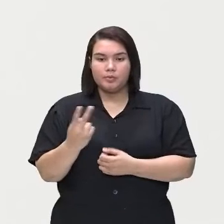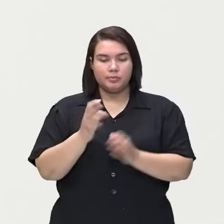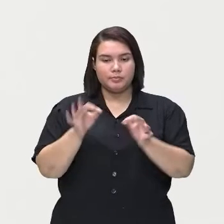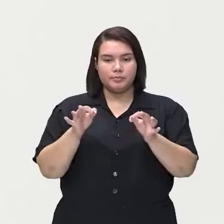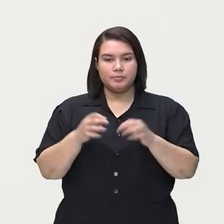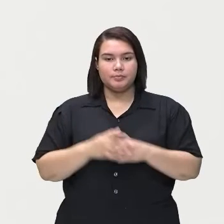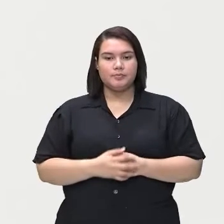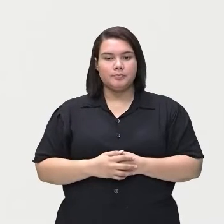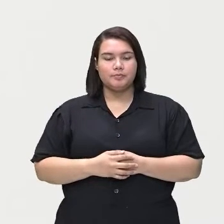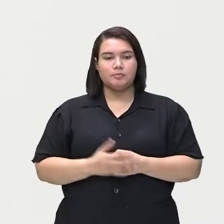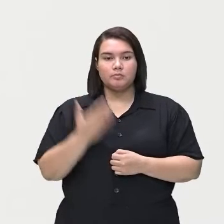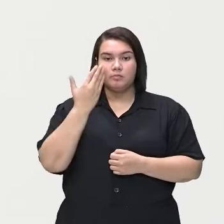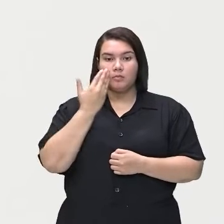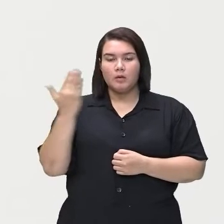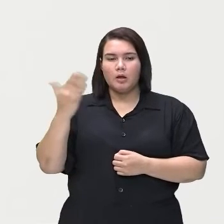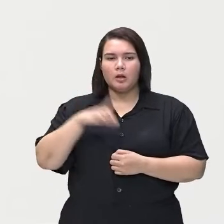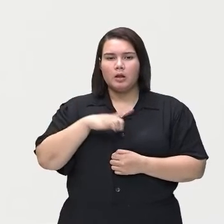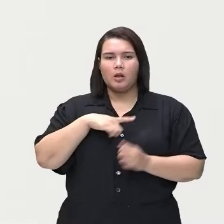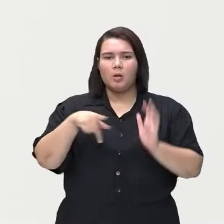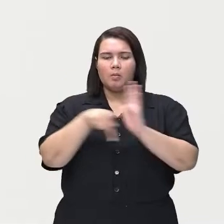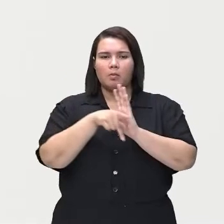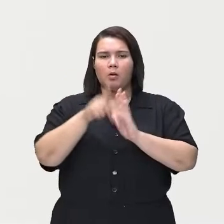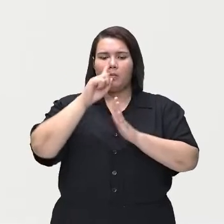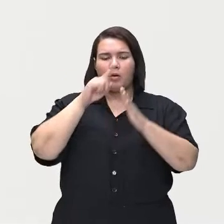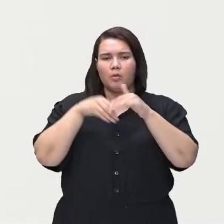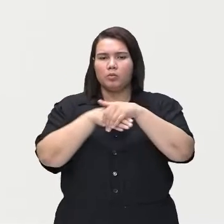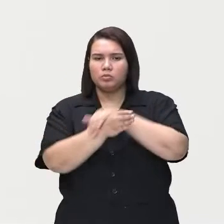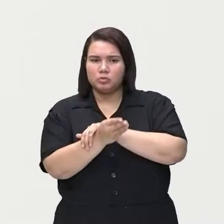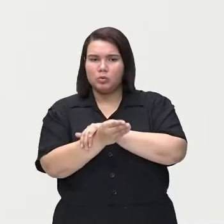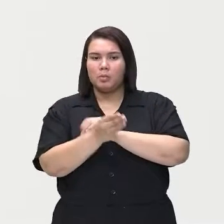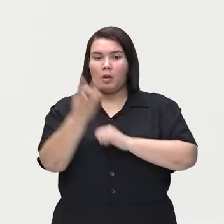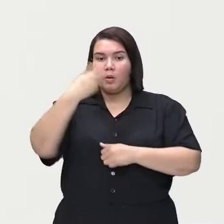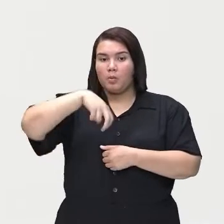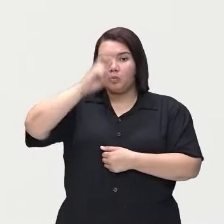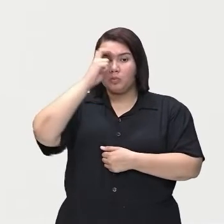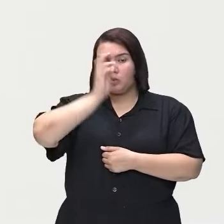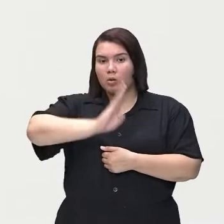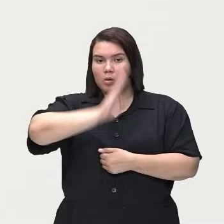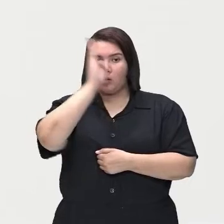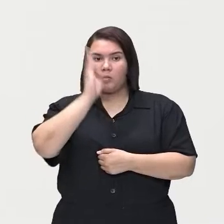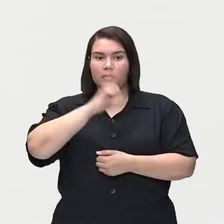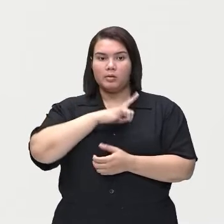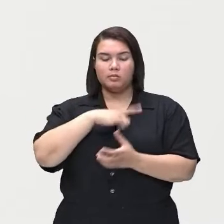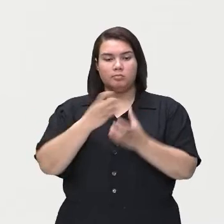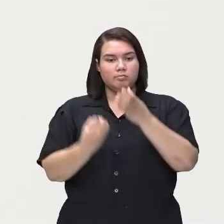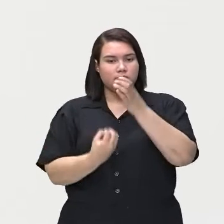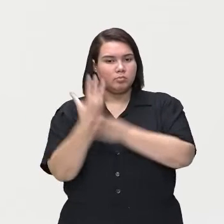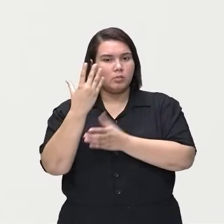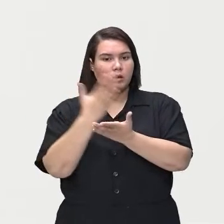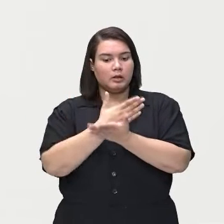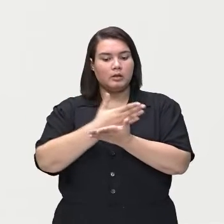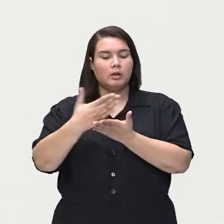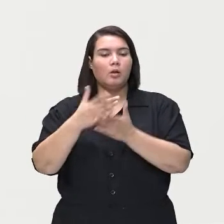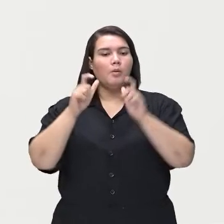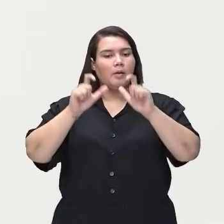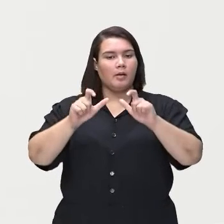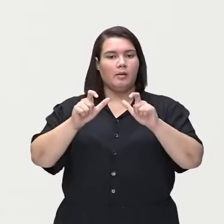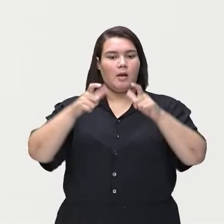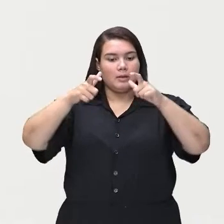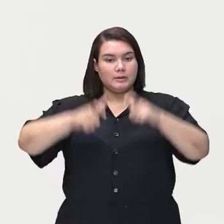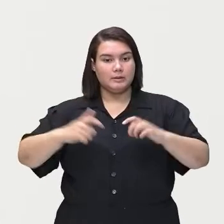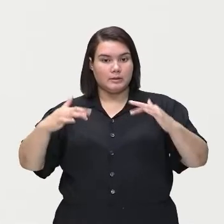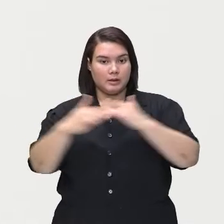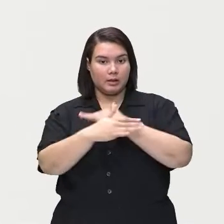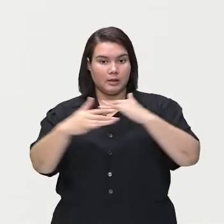só, segundo a tradição, já a cultura romana, ela vai ter início com a cidade de Roma, quando Roma